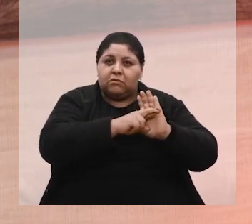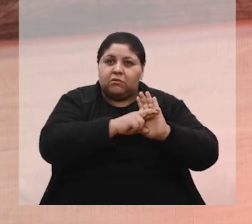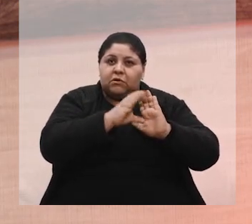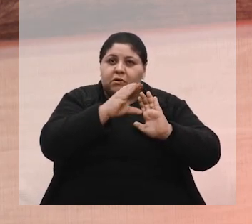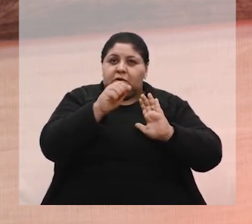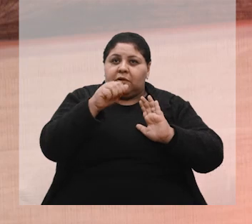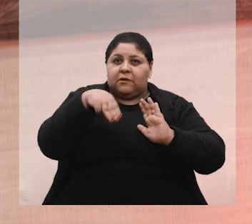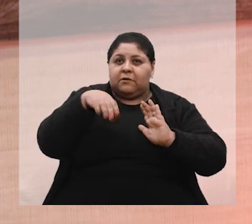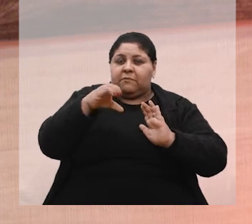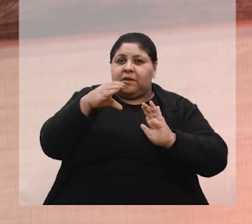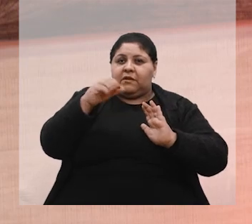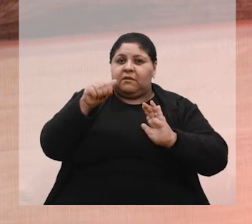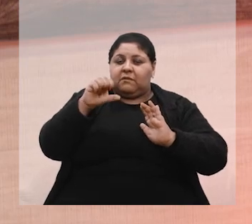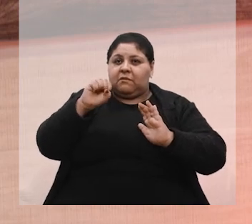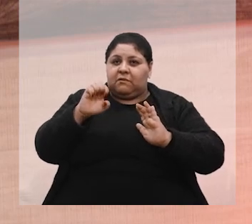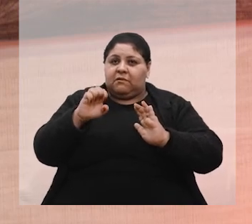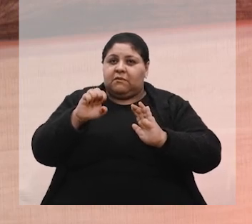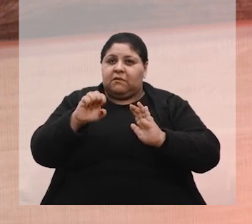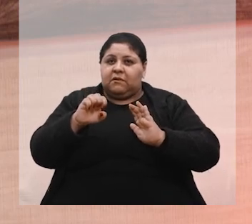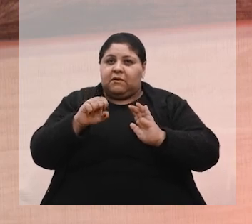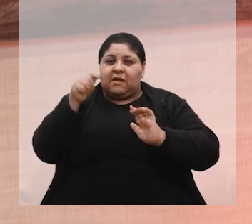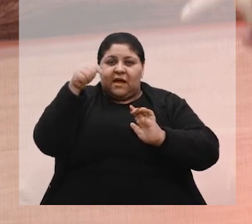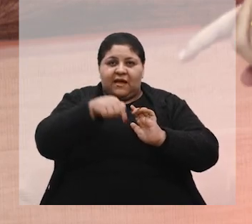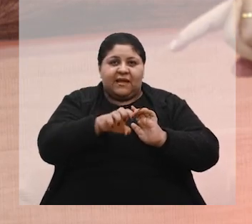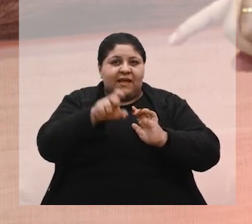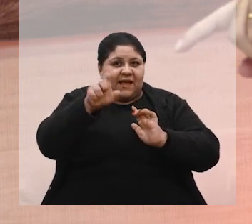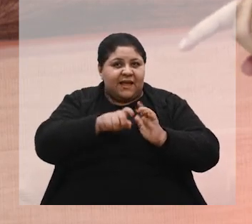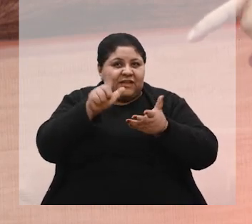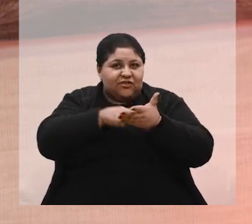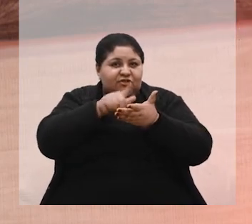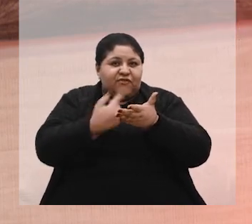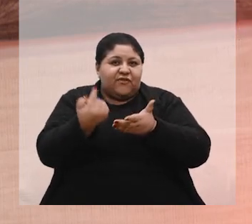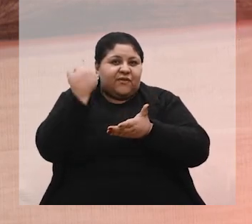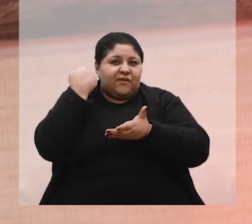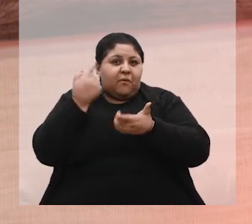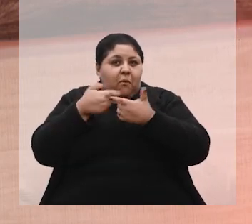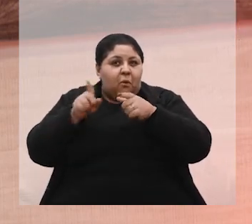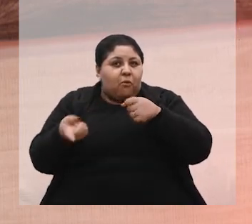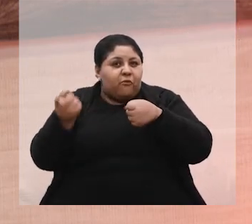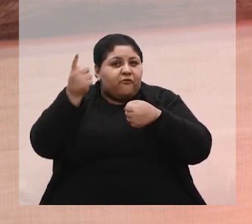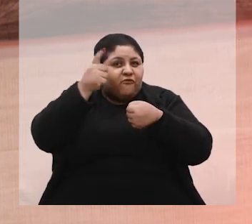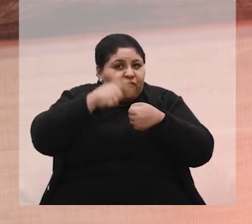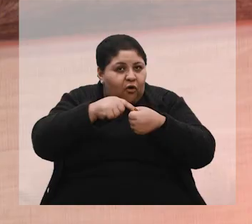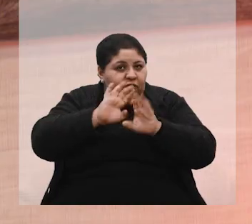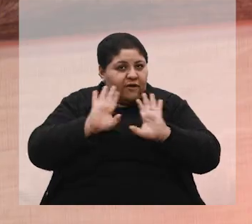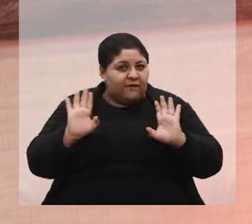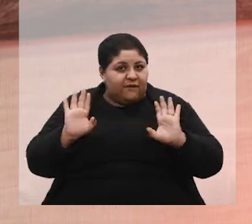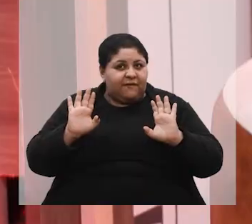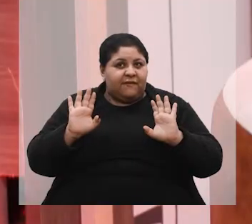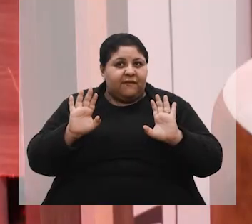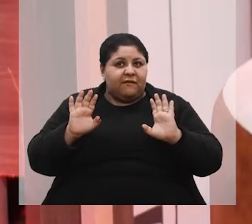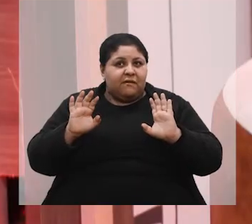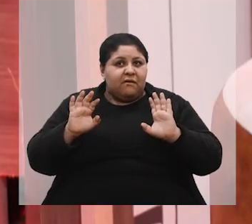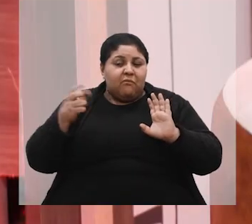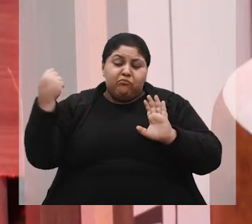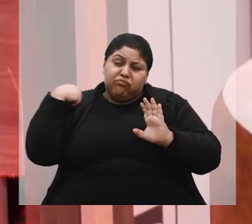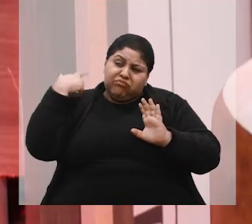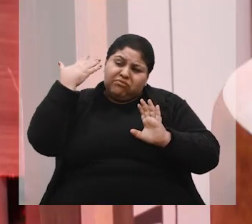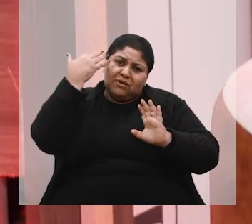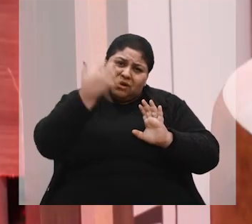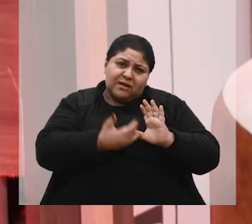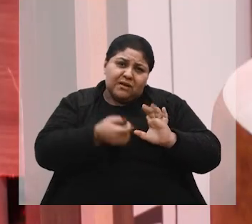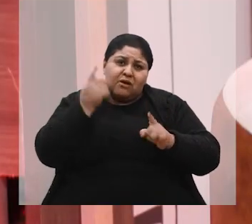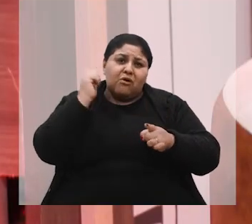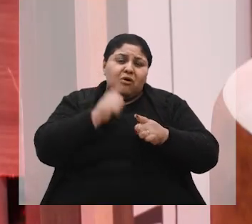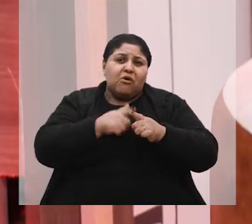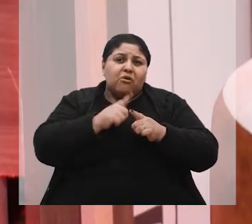o Kamikaze. Aqui seria a raiz lá do livro anterior, Kamikaze, ou seria uma retomada? Não, é um resgate, assim,